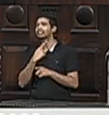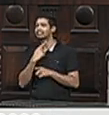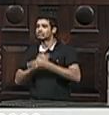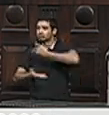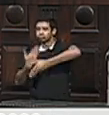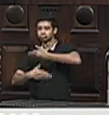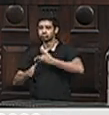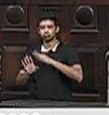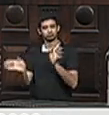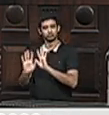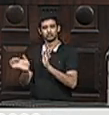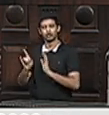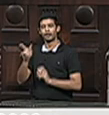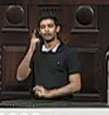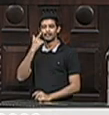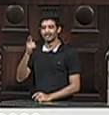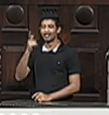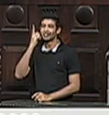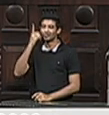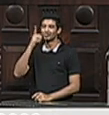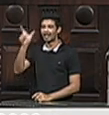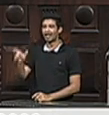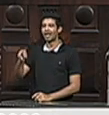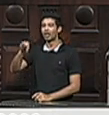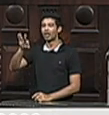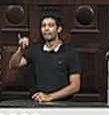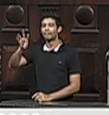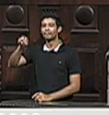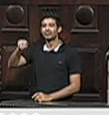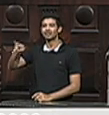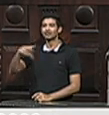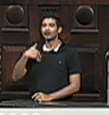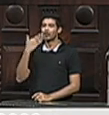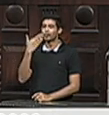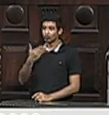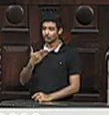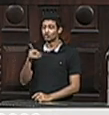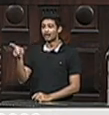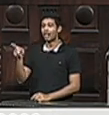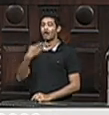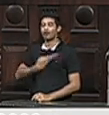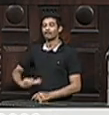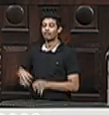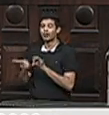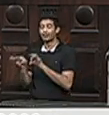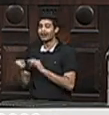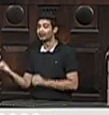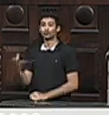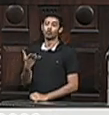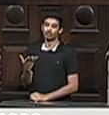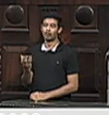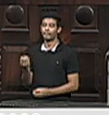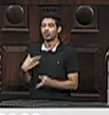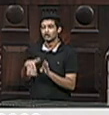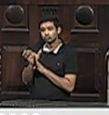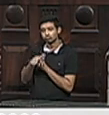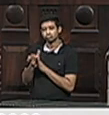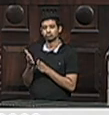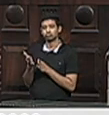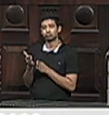governo, seria a retirada desse projeto, uma vez que existem na composição atual do Conselho entidades que não